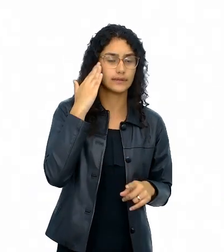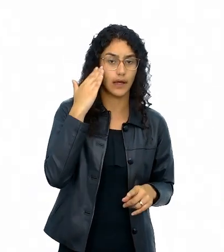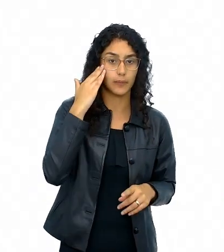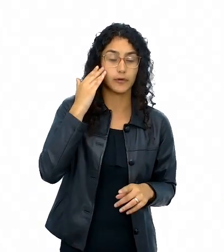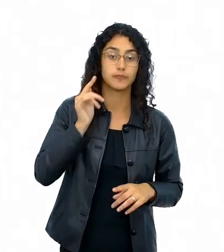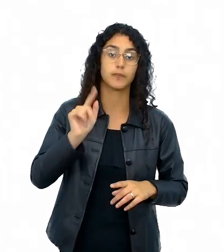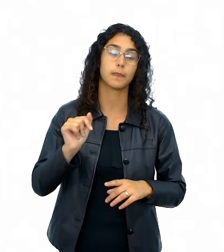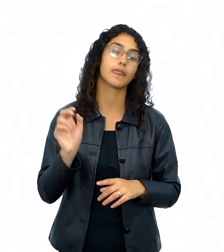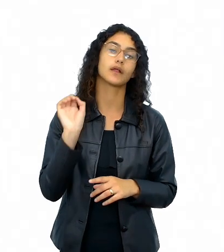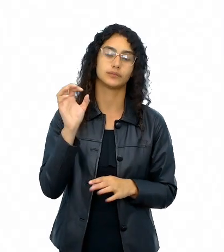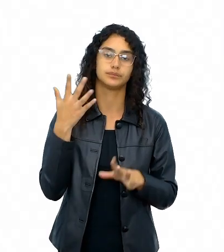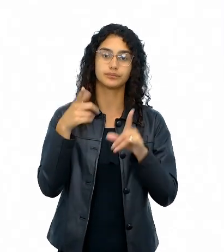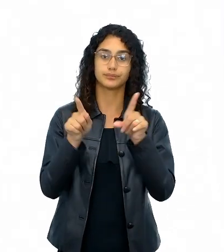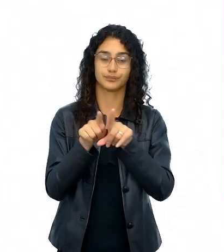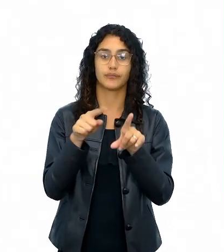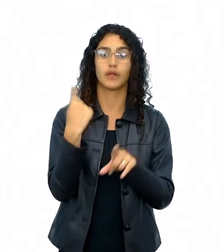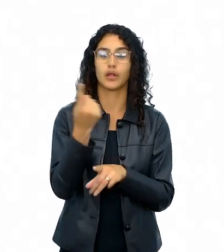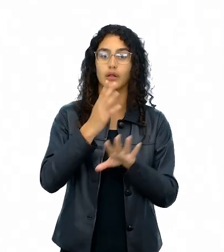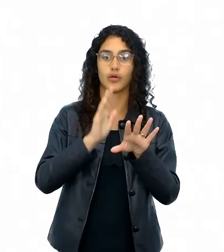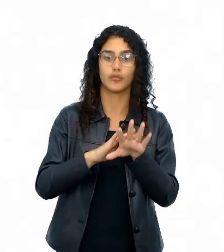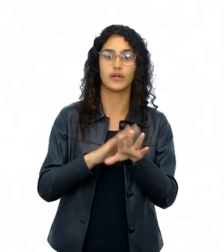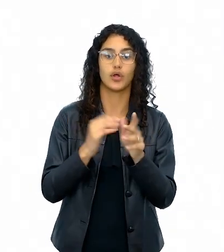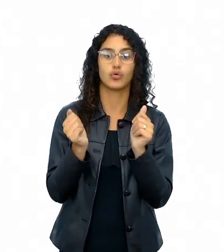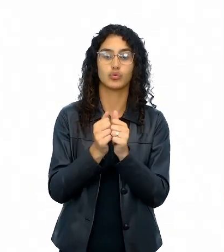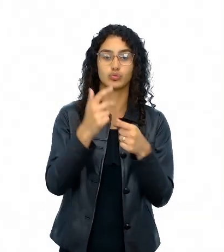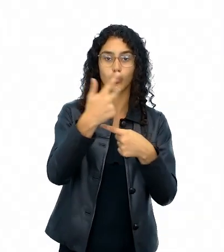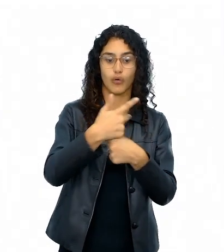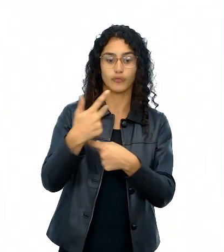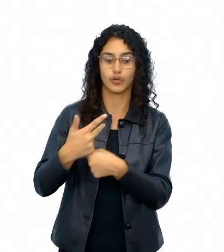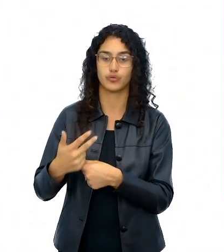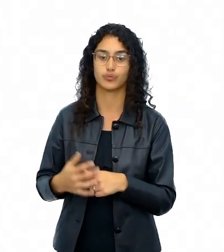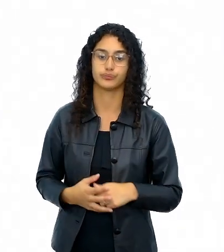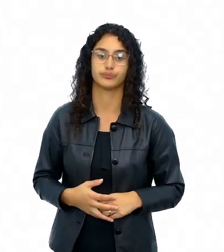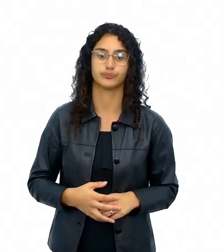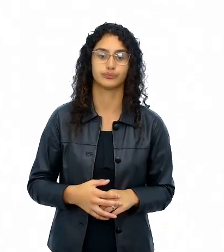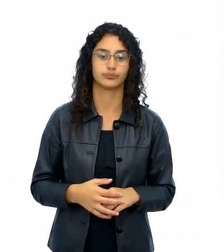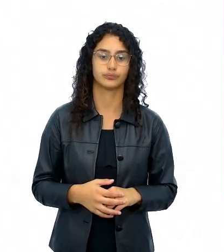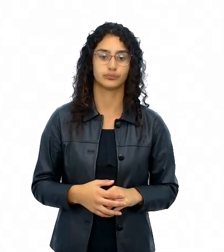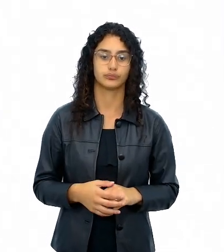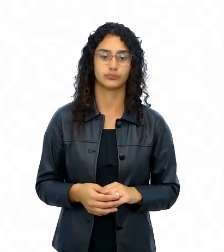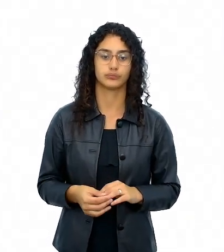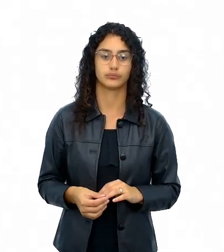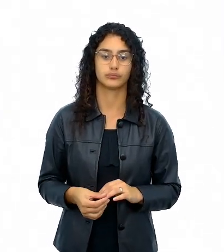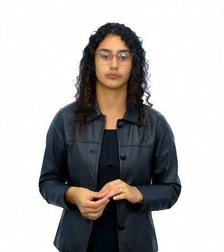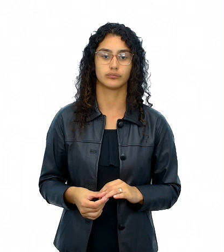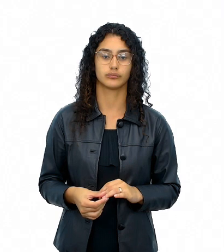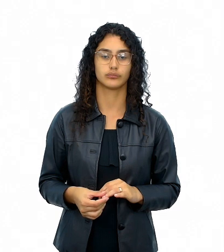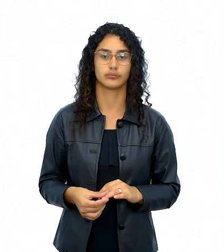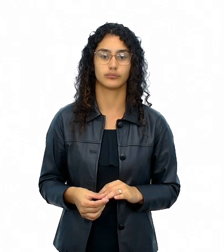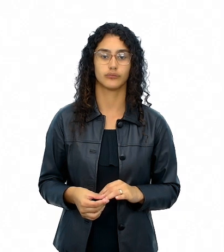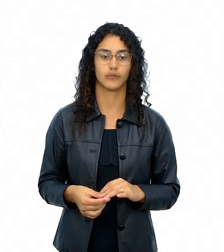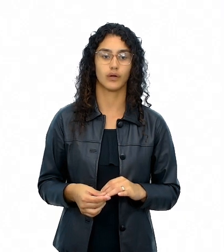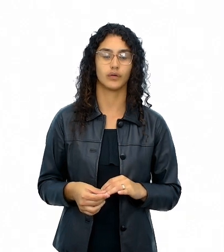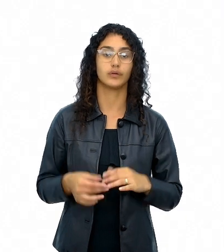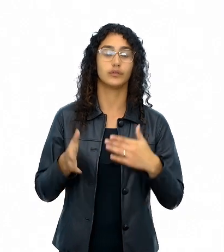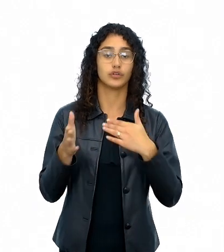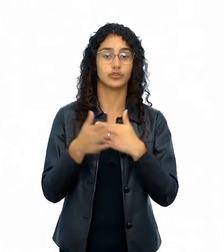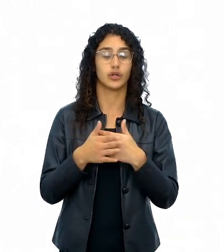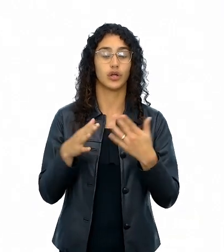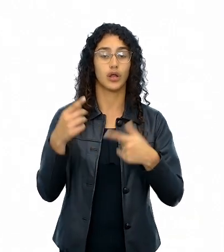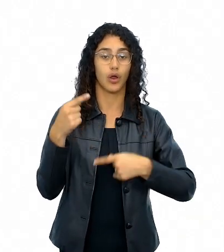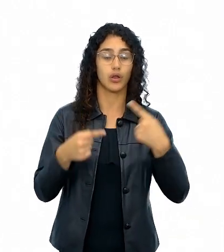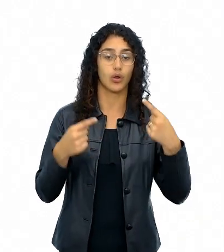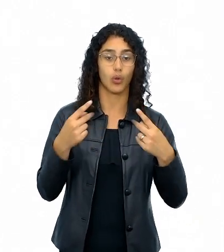que super funcionam quando a gente está trabalhando com vídeos, tudo bem? E fechando, então, a nossa